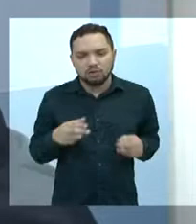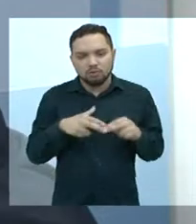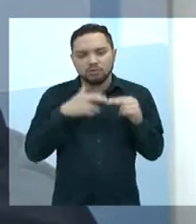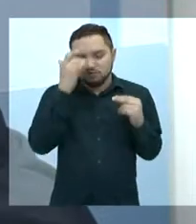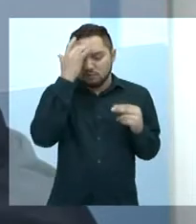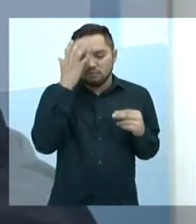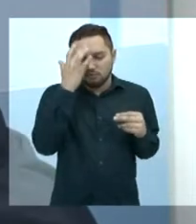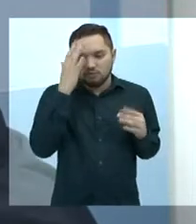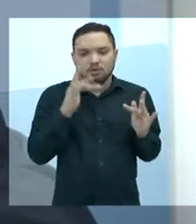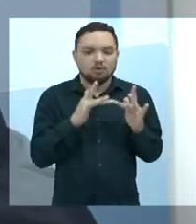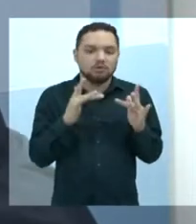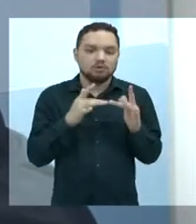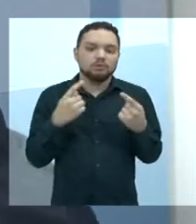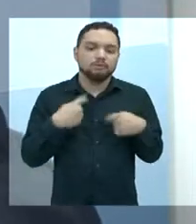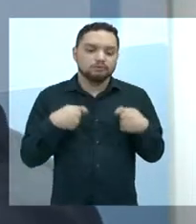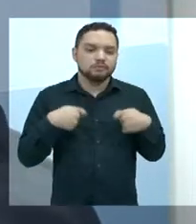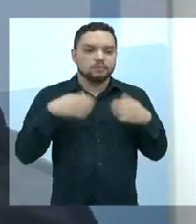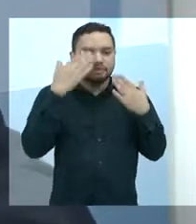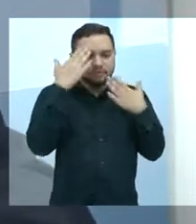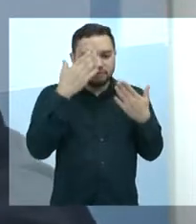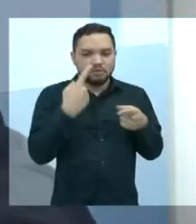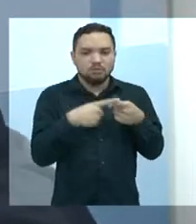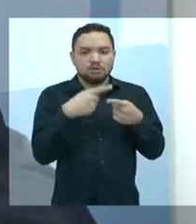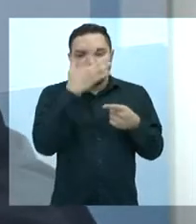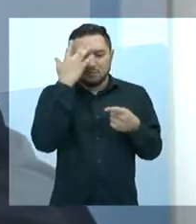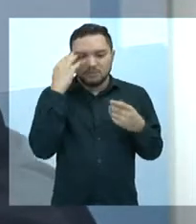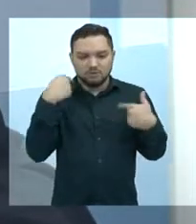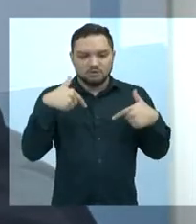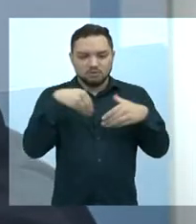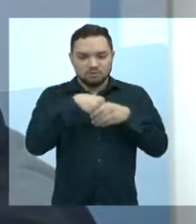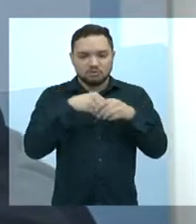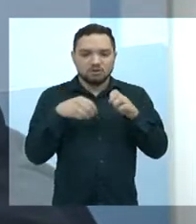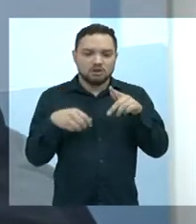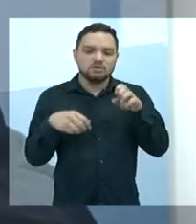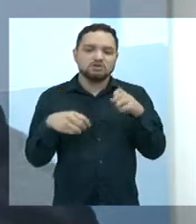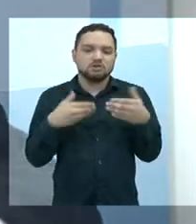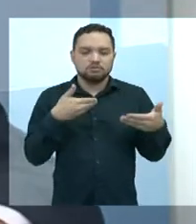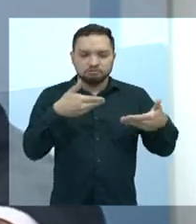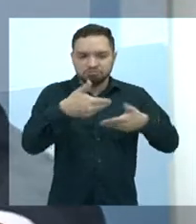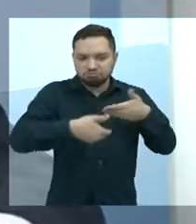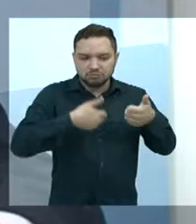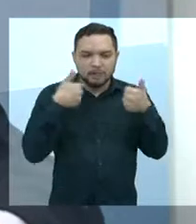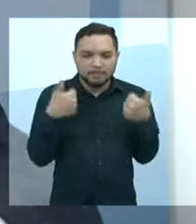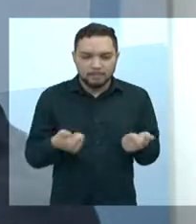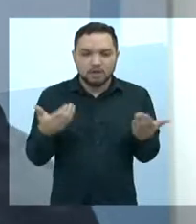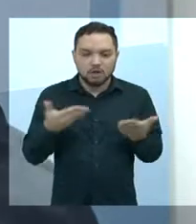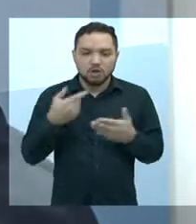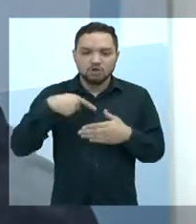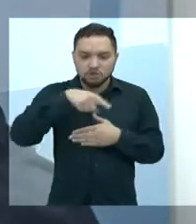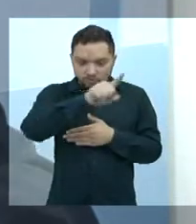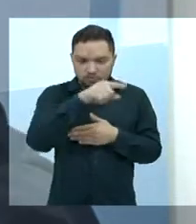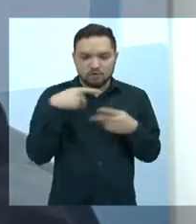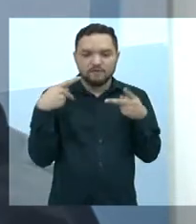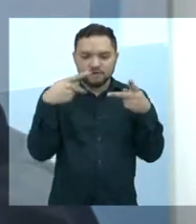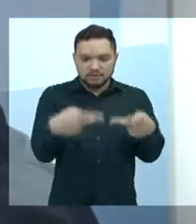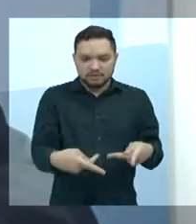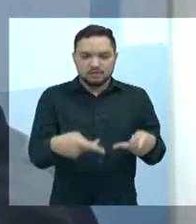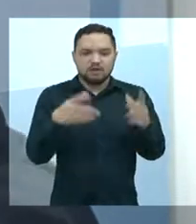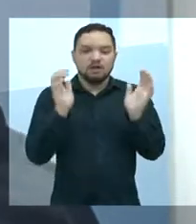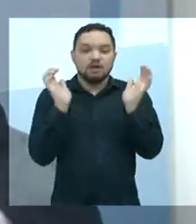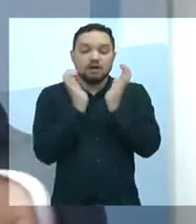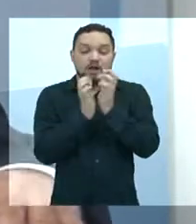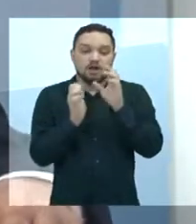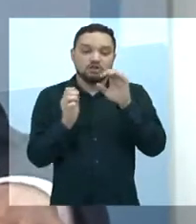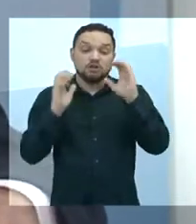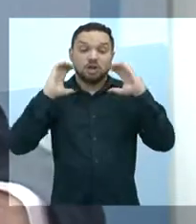realmente eu tenho que agradecer, porque o pessoal da CAGES me atende muito bem. Hoje mesmo eu estive com a equipe da CAGES, lá no bairro do